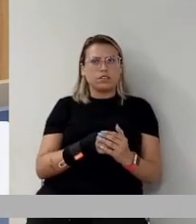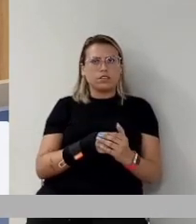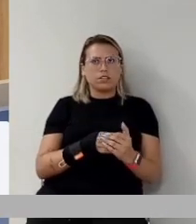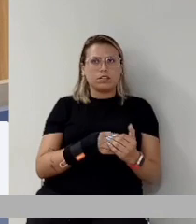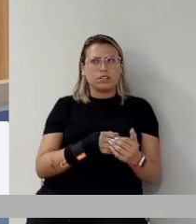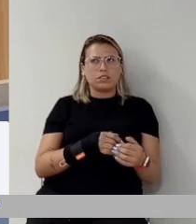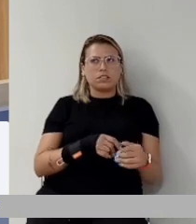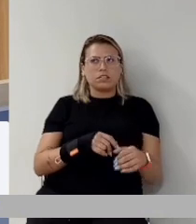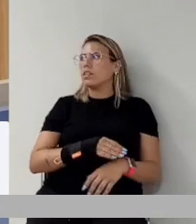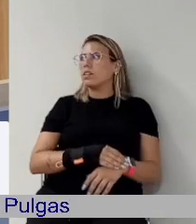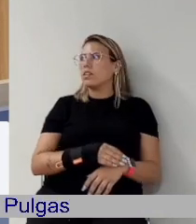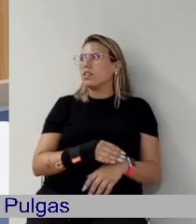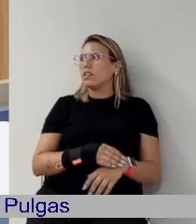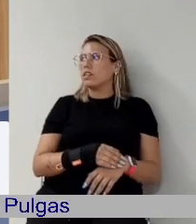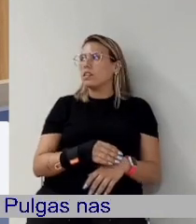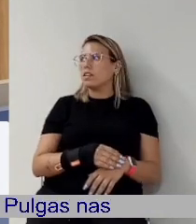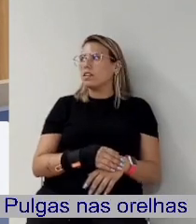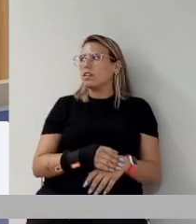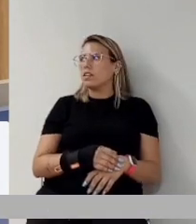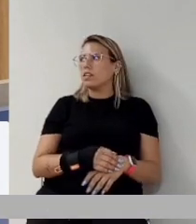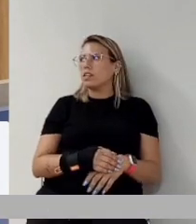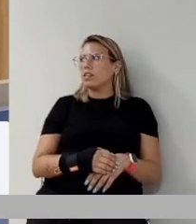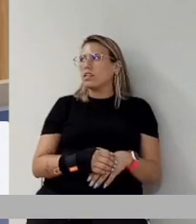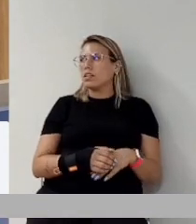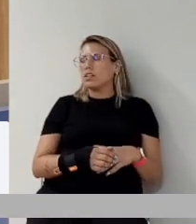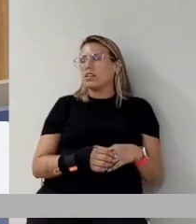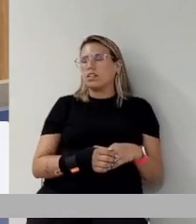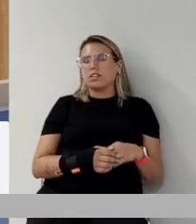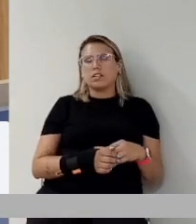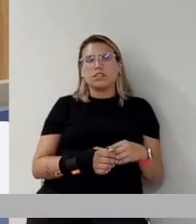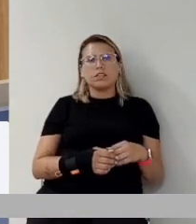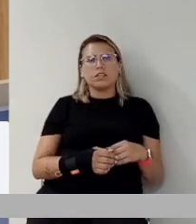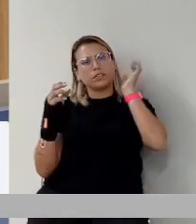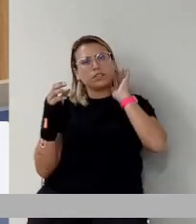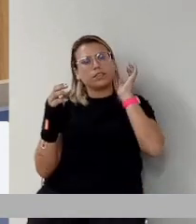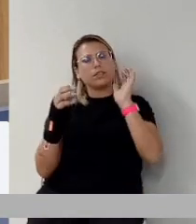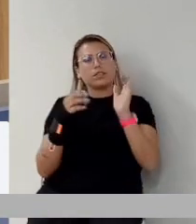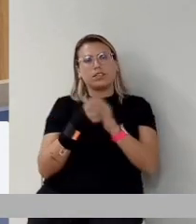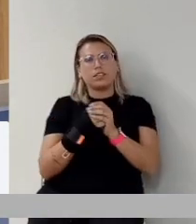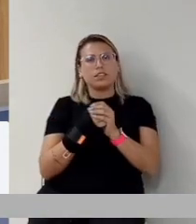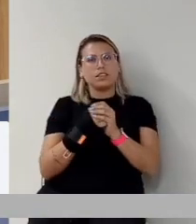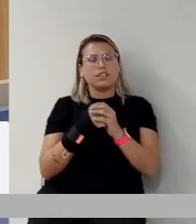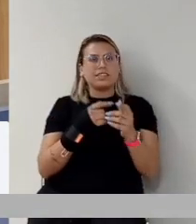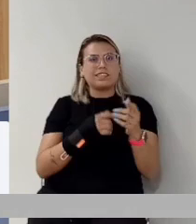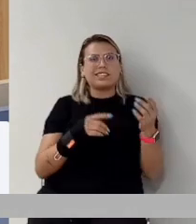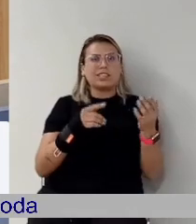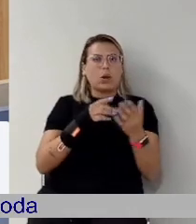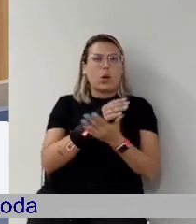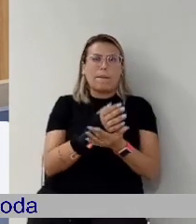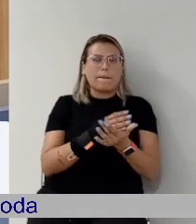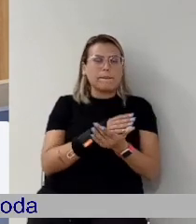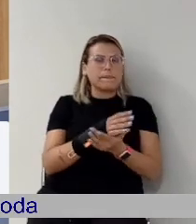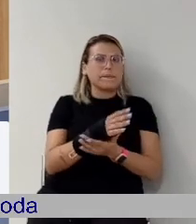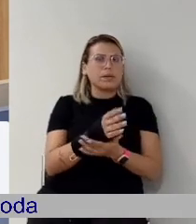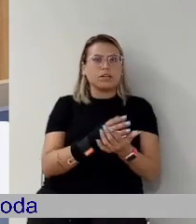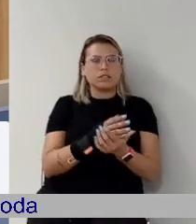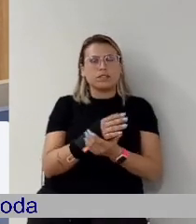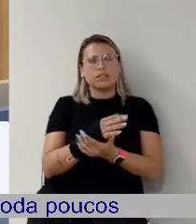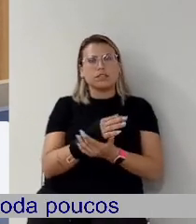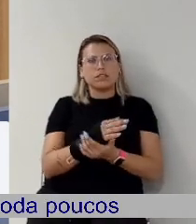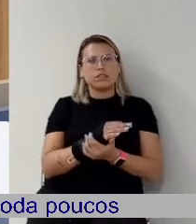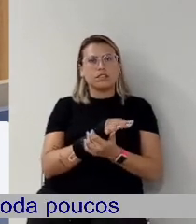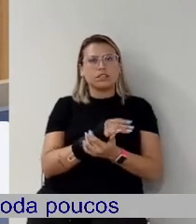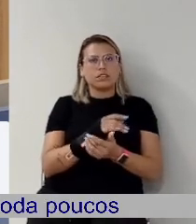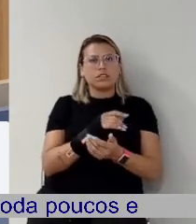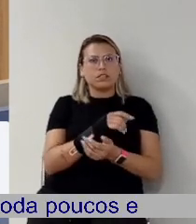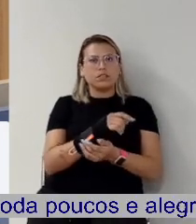colocar Pulgas nas orelhas né Vereador Ronaldo momento onde incomoda poucos e